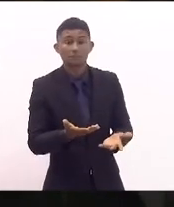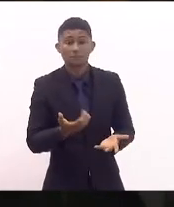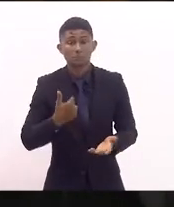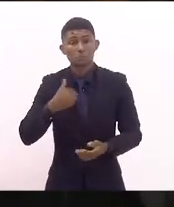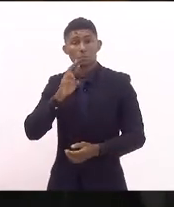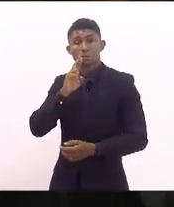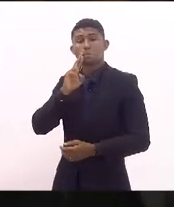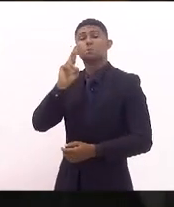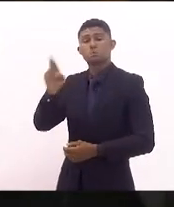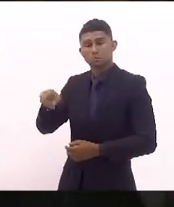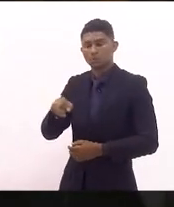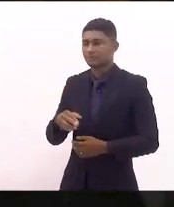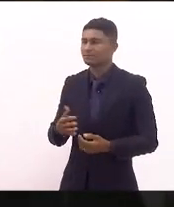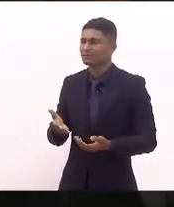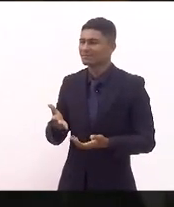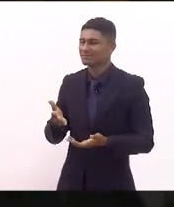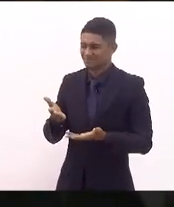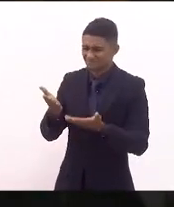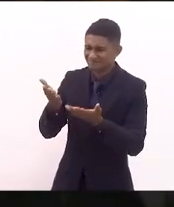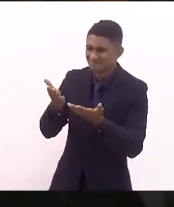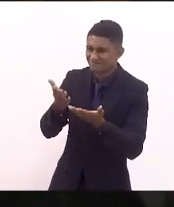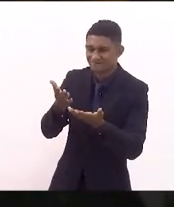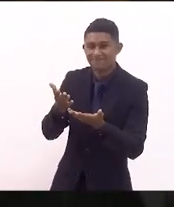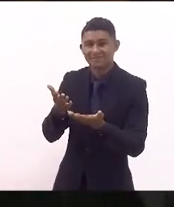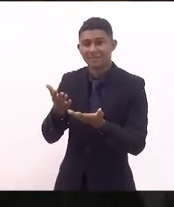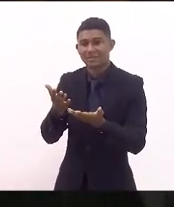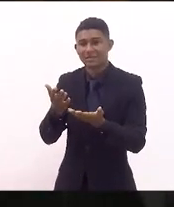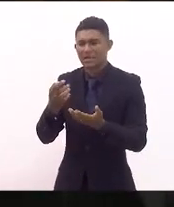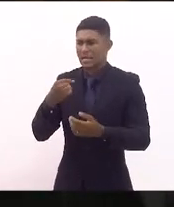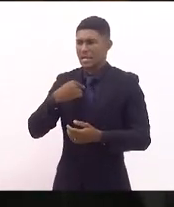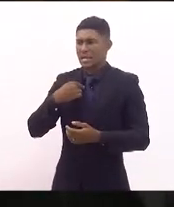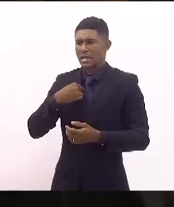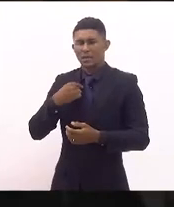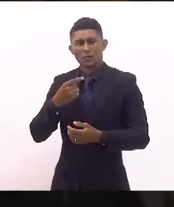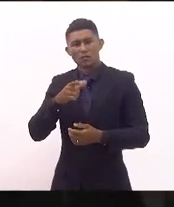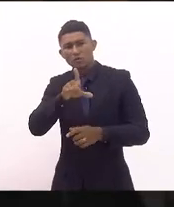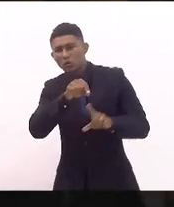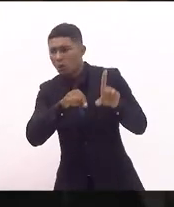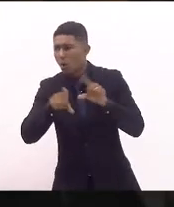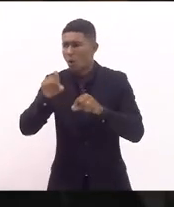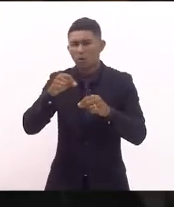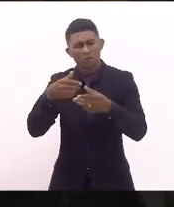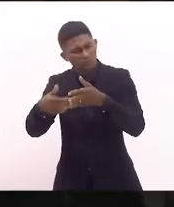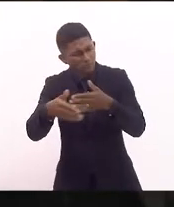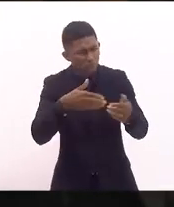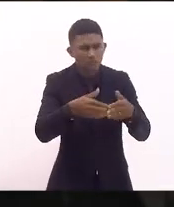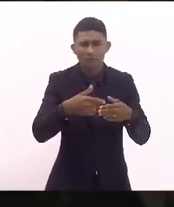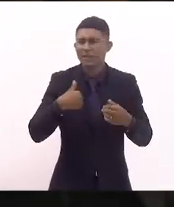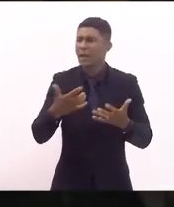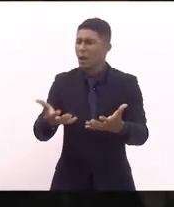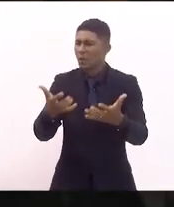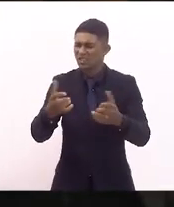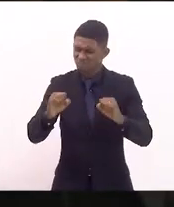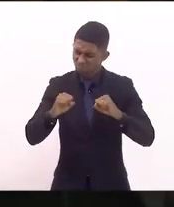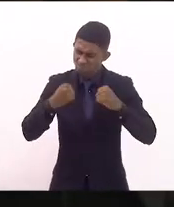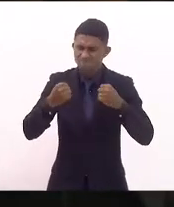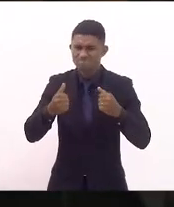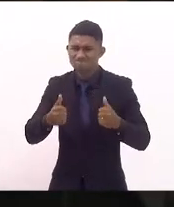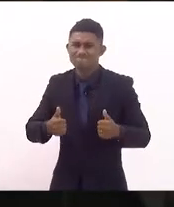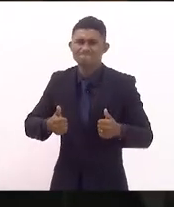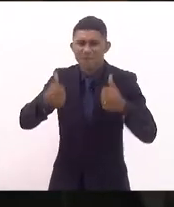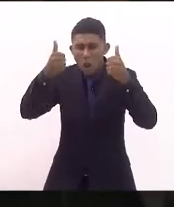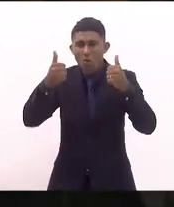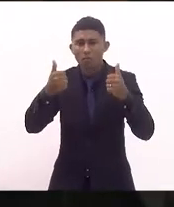Respondi: mãe, não importa o que eu escolha fazer, eu quero ser a melhor. Quero